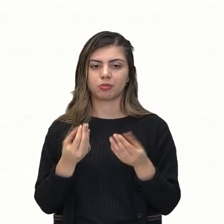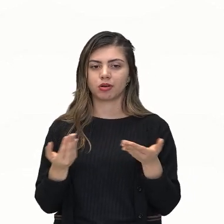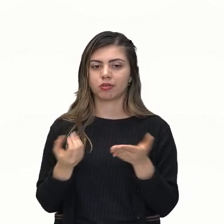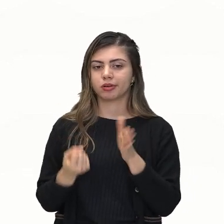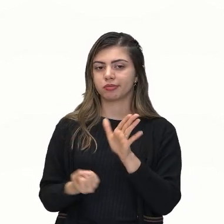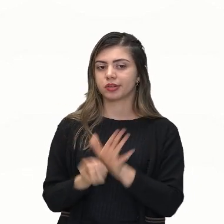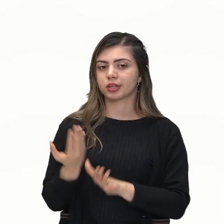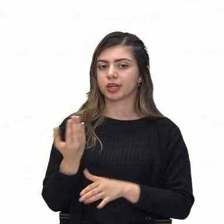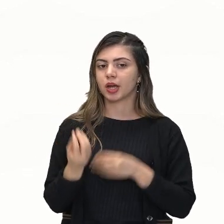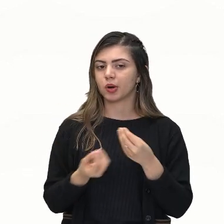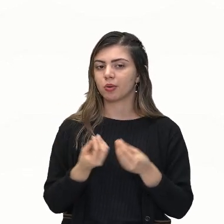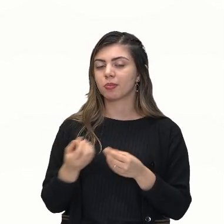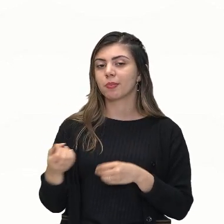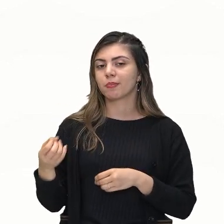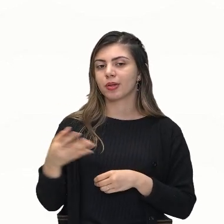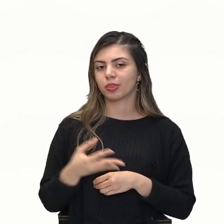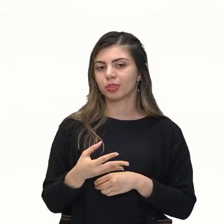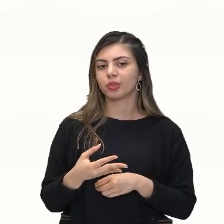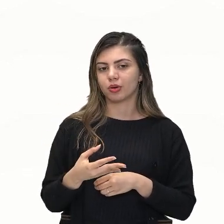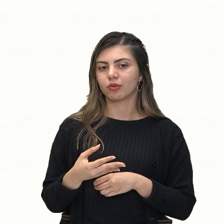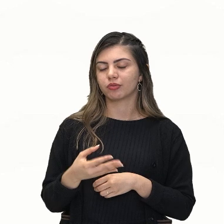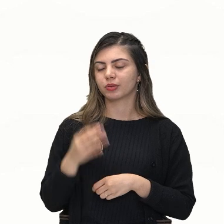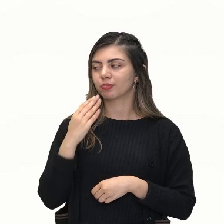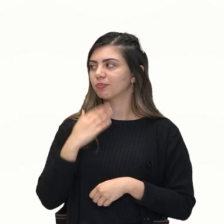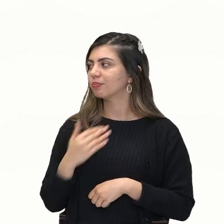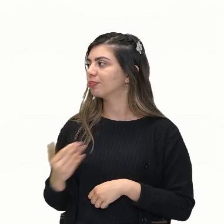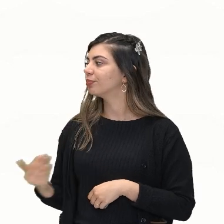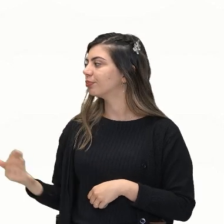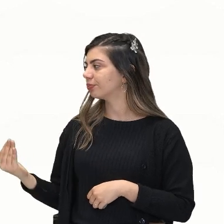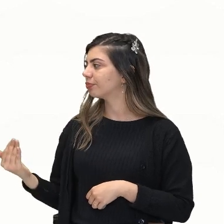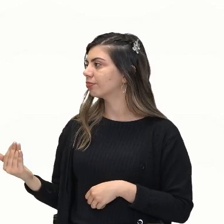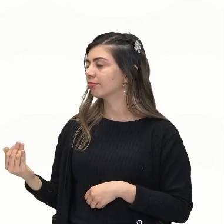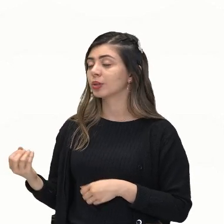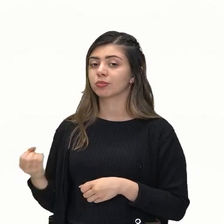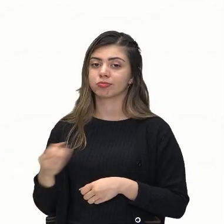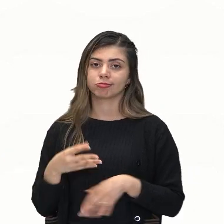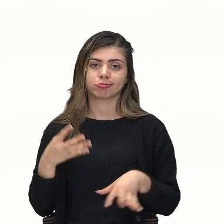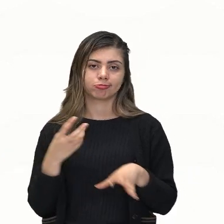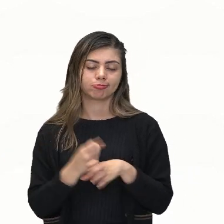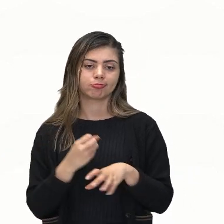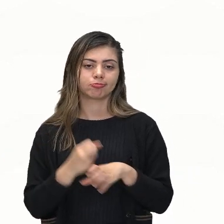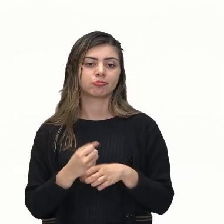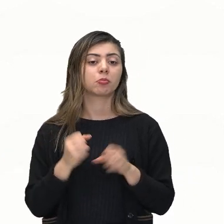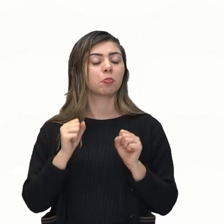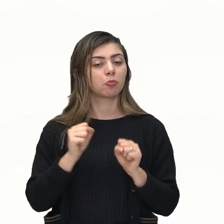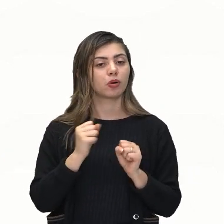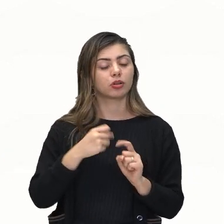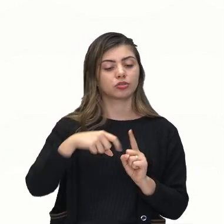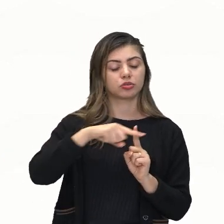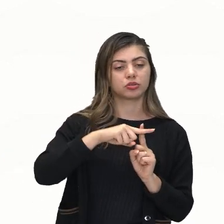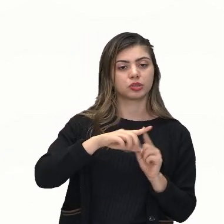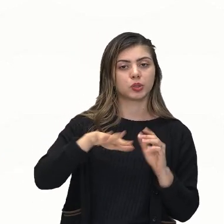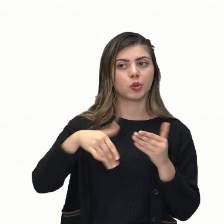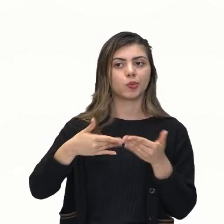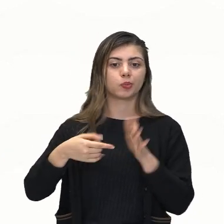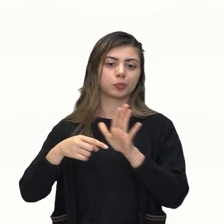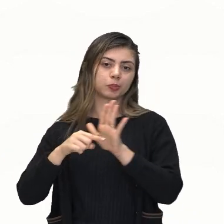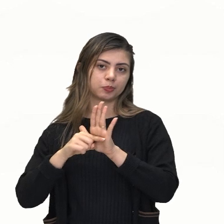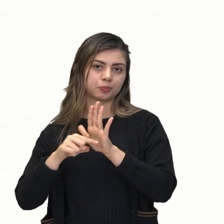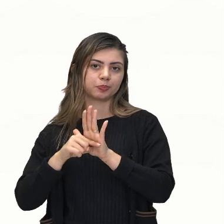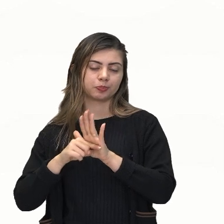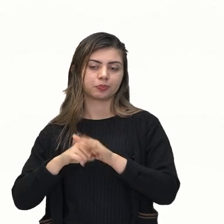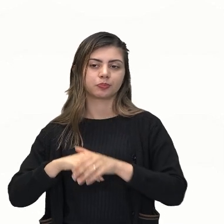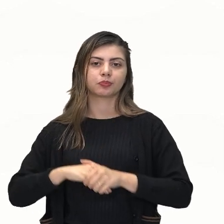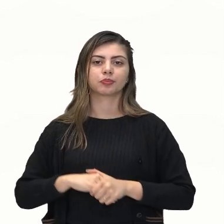reparem, uma nova proporção, tá? E isso vale para a adição entre esses valores ou ainda